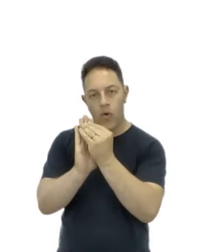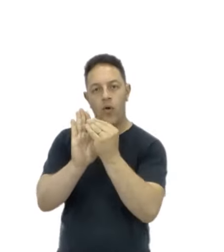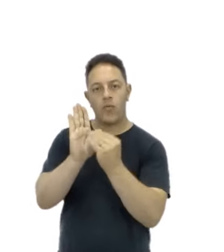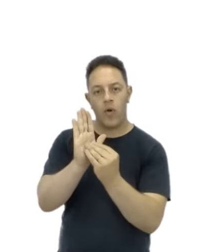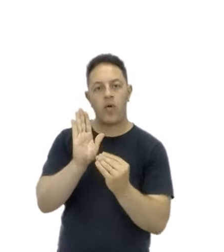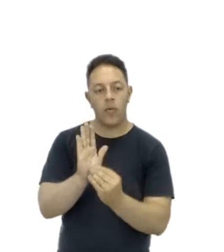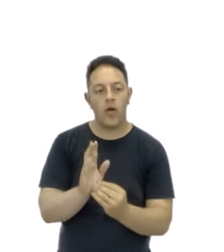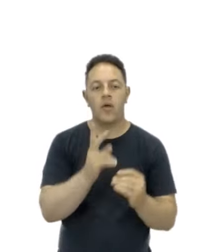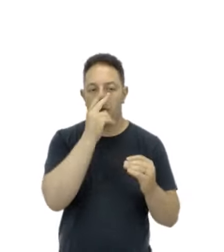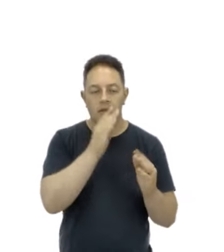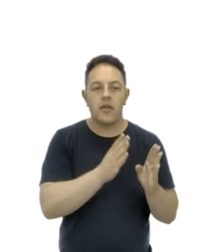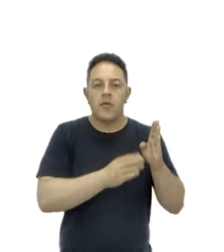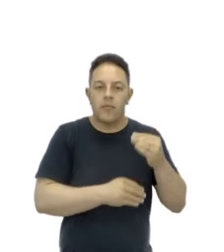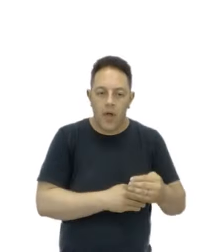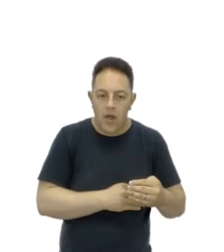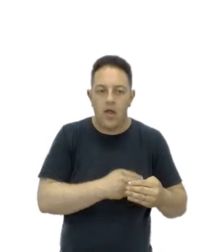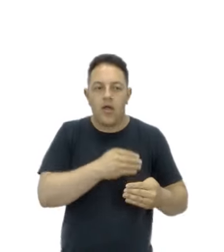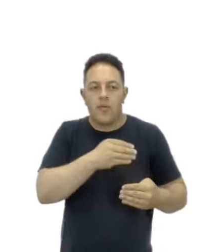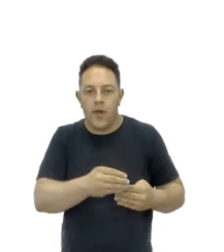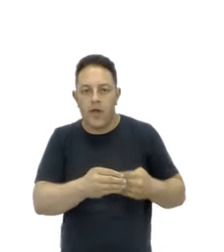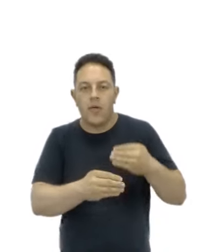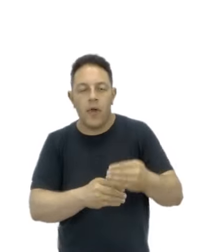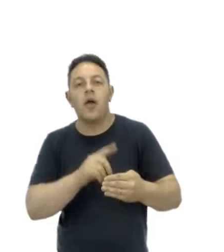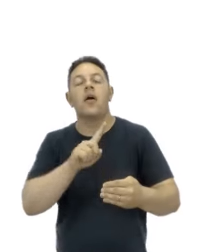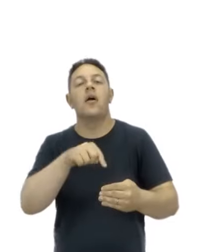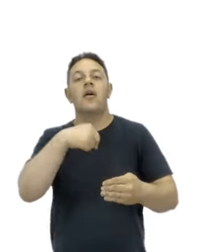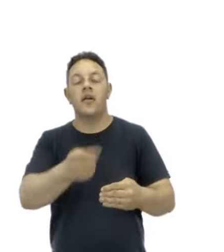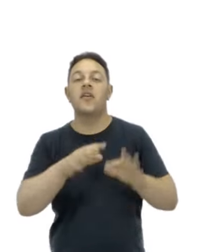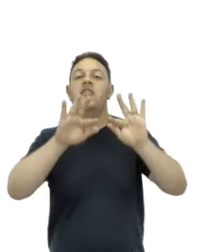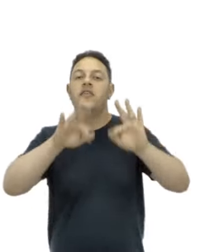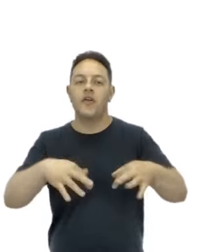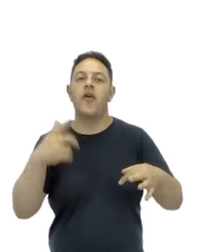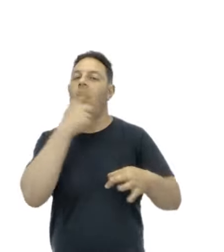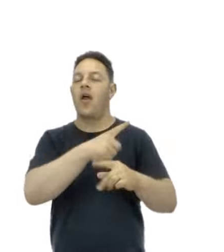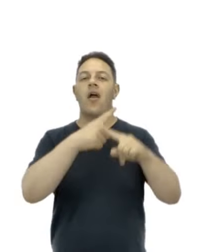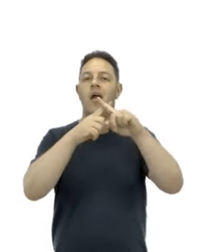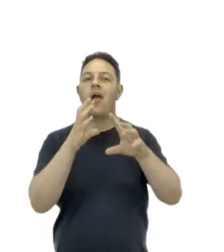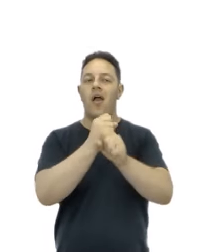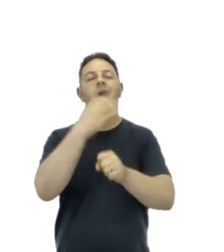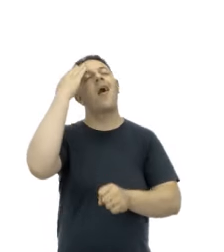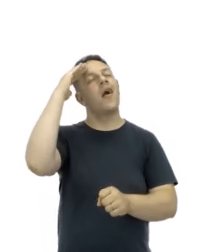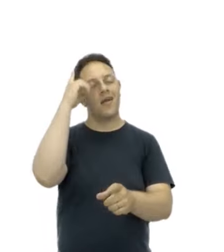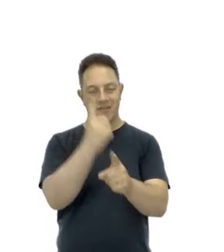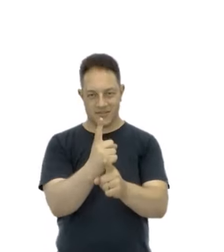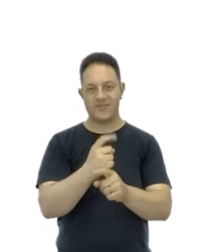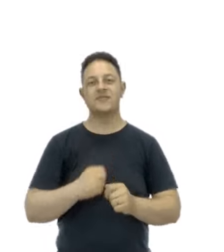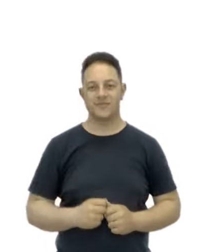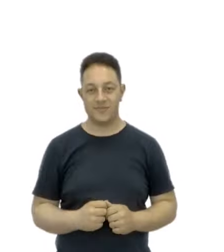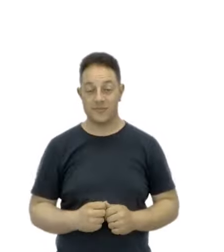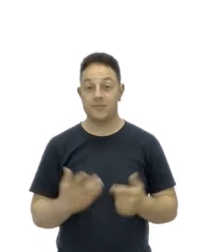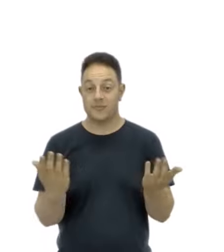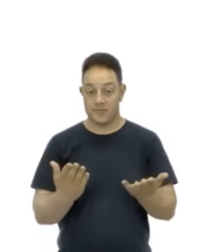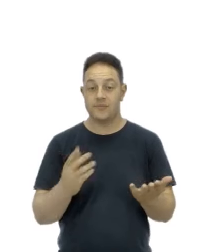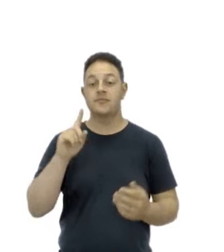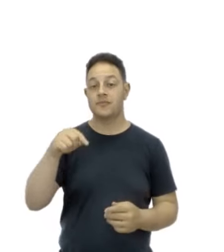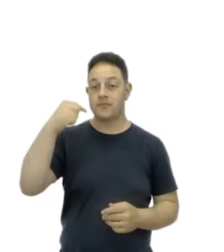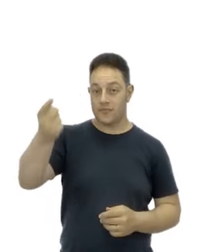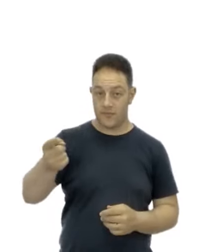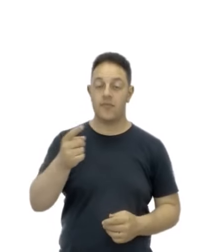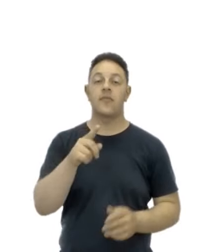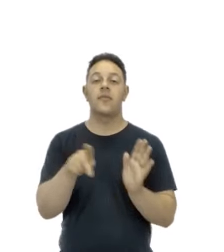pontos de ancoragem para desenvolver seus pensamentos multiplicativos. Vamos agora para a sequência do